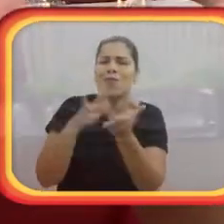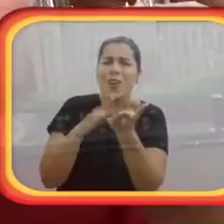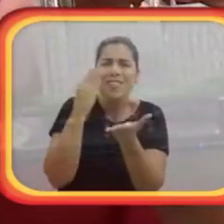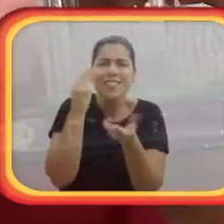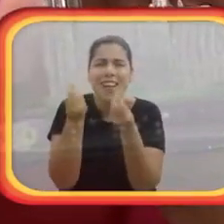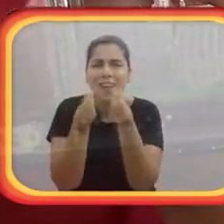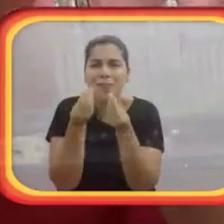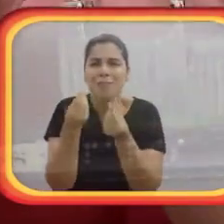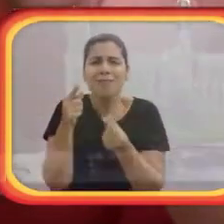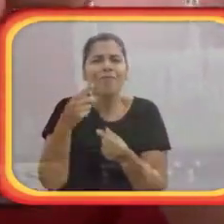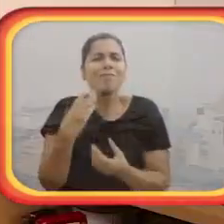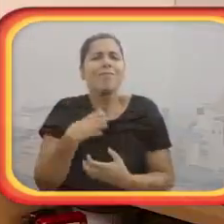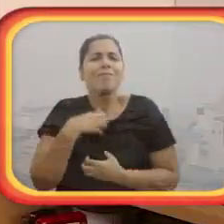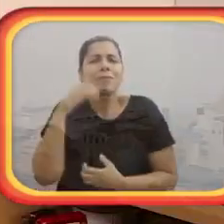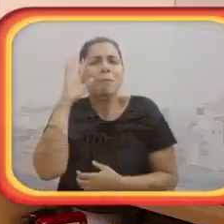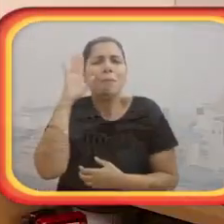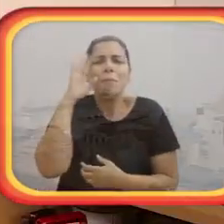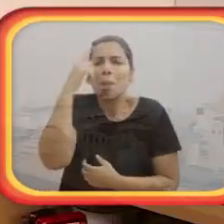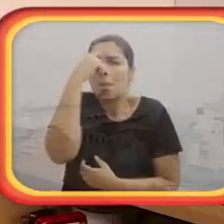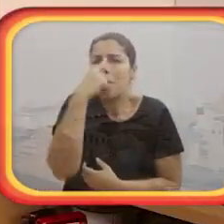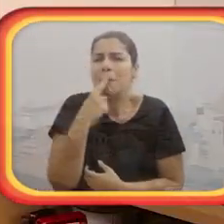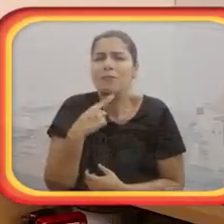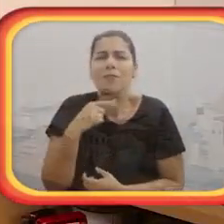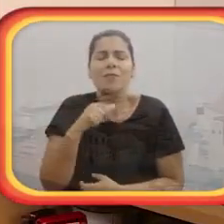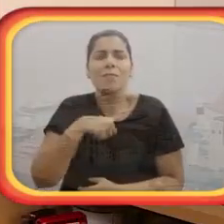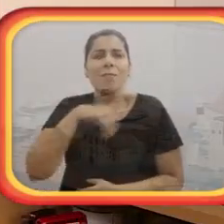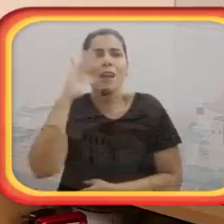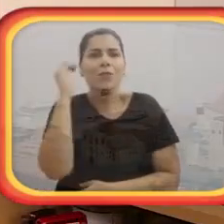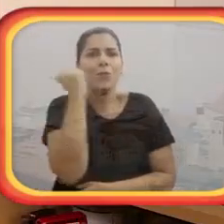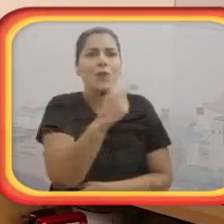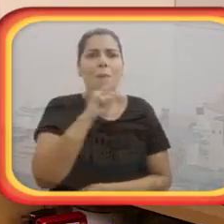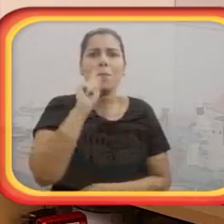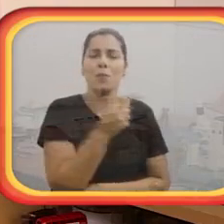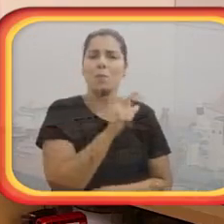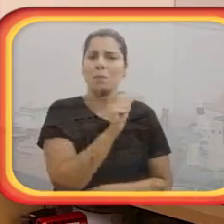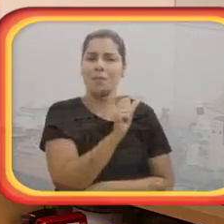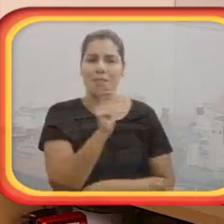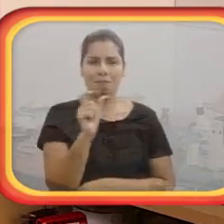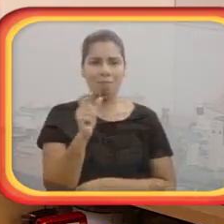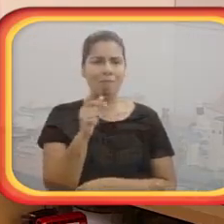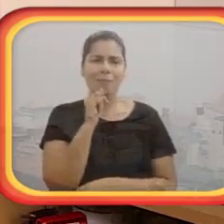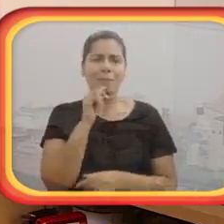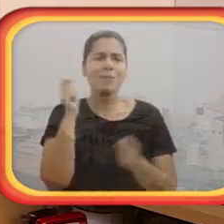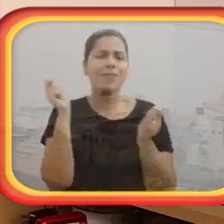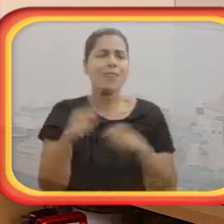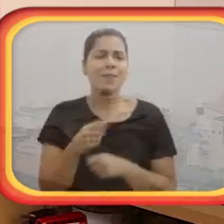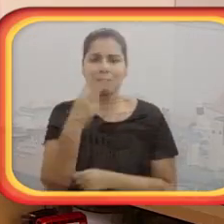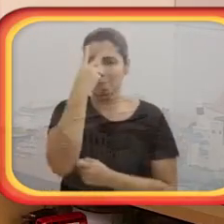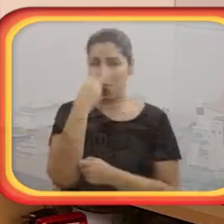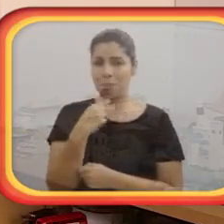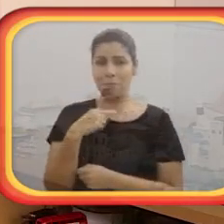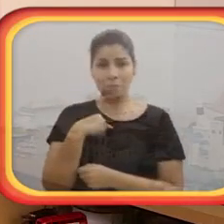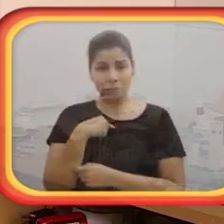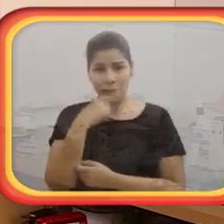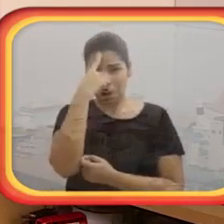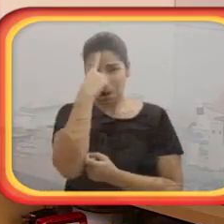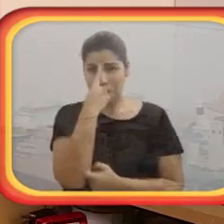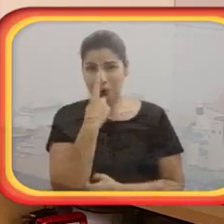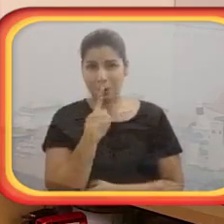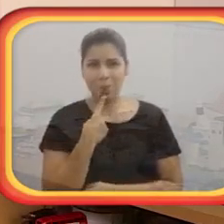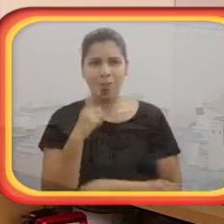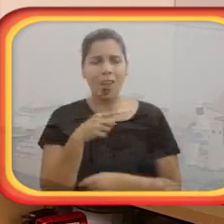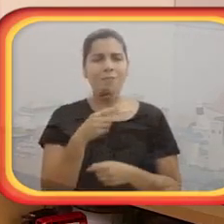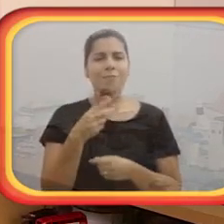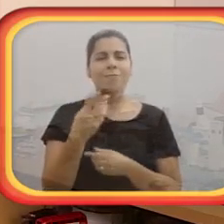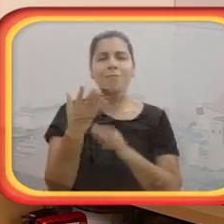que é. Eu imaginava que era tipo uma torre de xadrez, mas não é, né? Ela é totalmente diferente, você tem que tocar para saber. Essa coisa de uma imagem